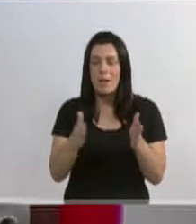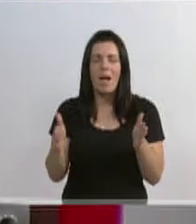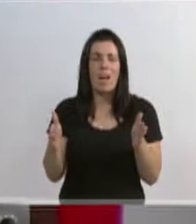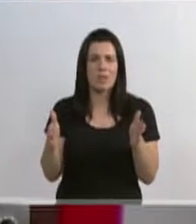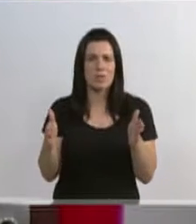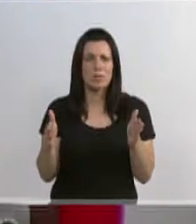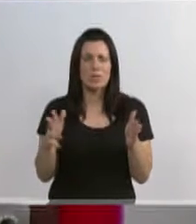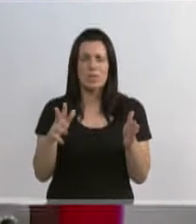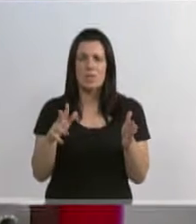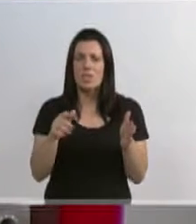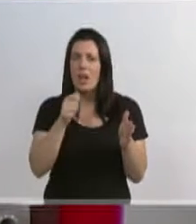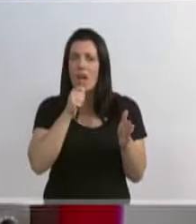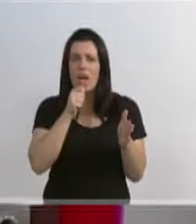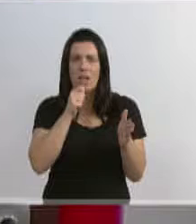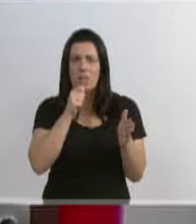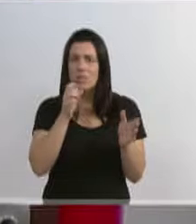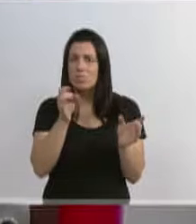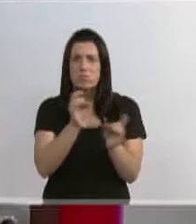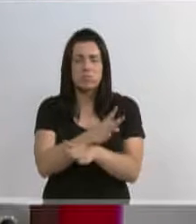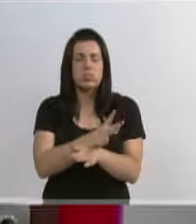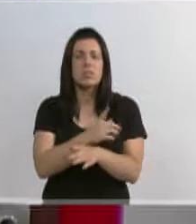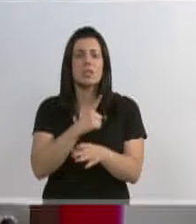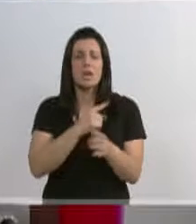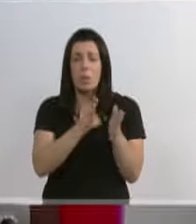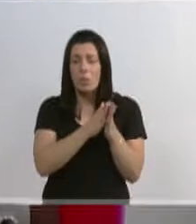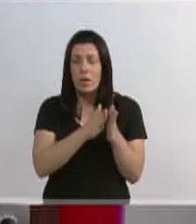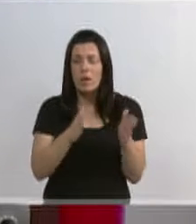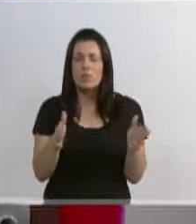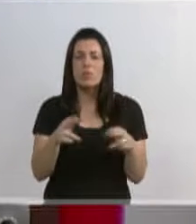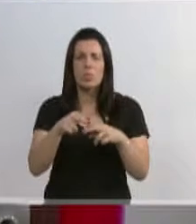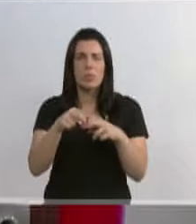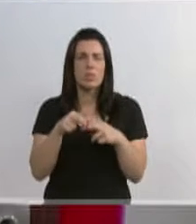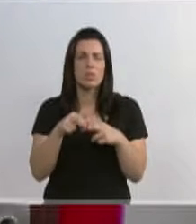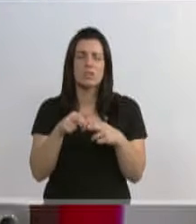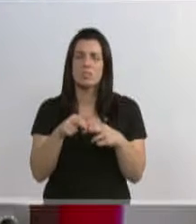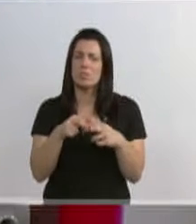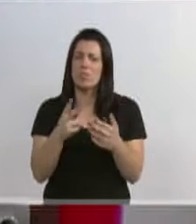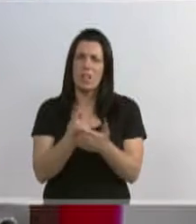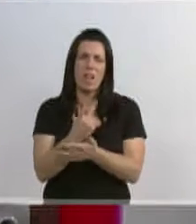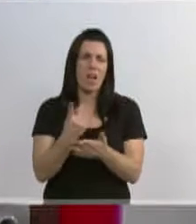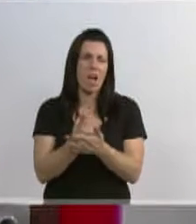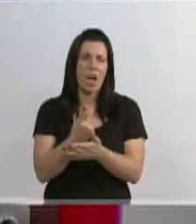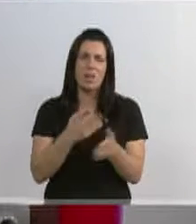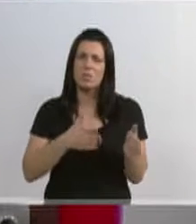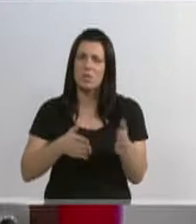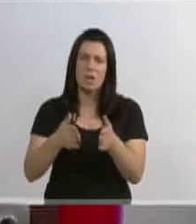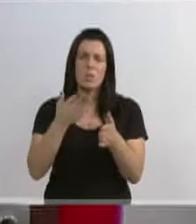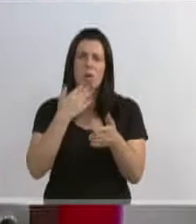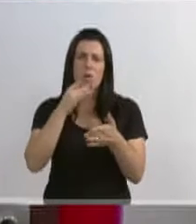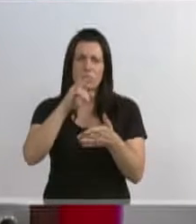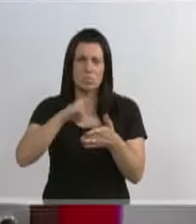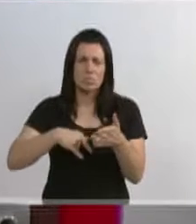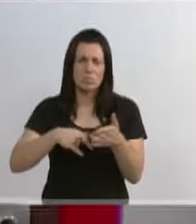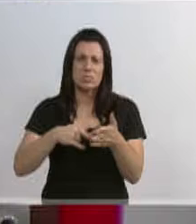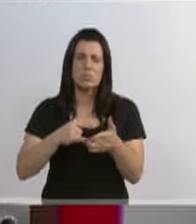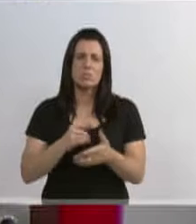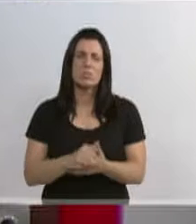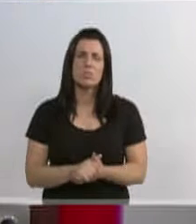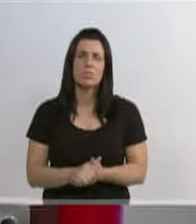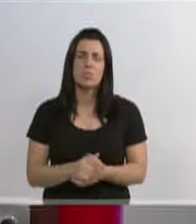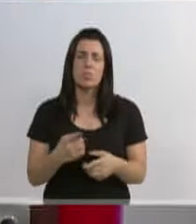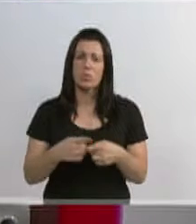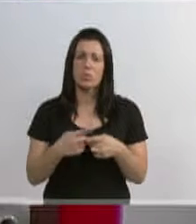não transitou em julgado. E por esse motivo, acredito que seria inócuo nós encaminharmos esse tipo de procedimento, uma vez